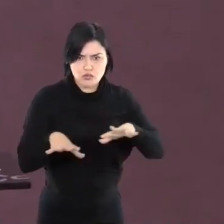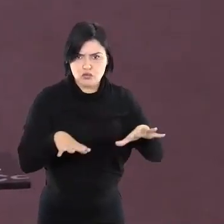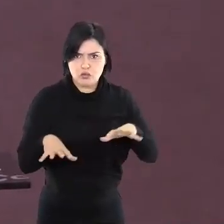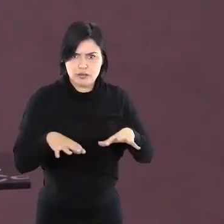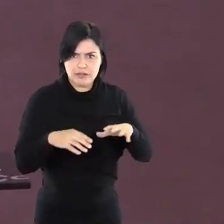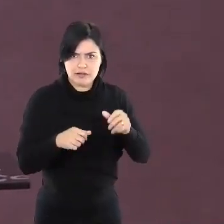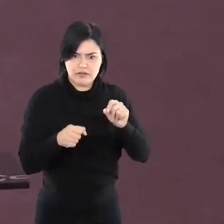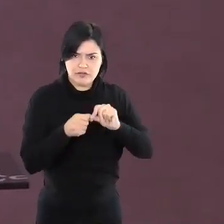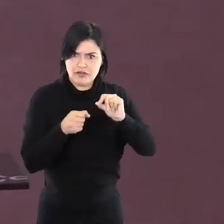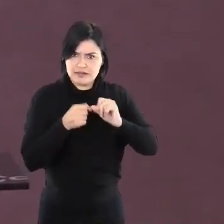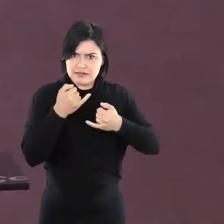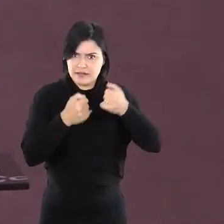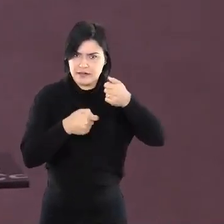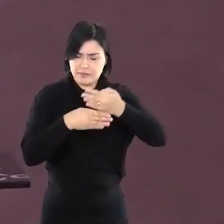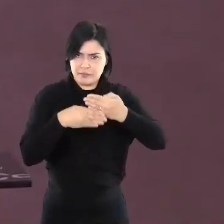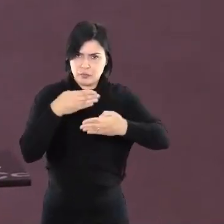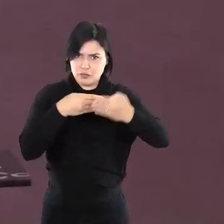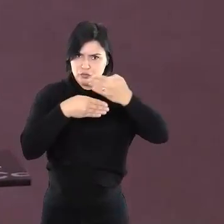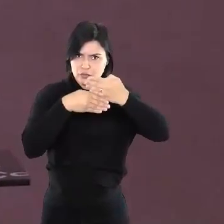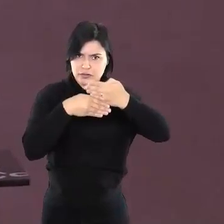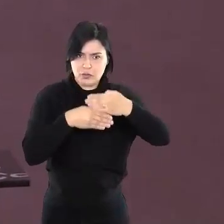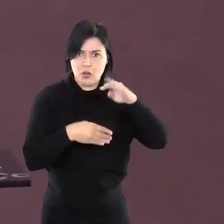capítulo 25,